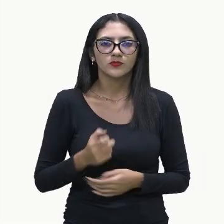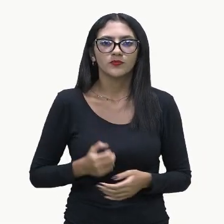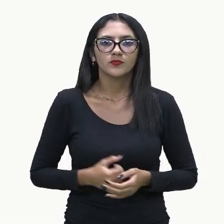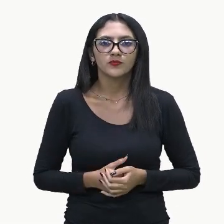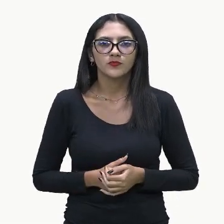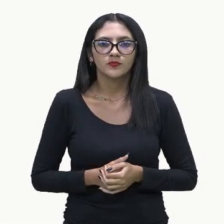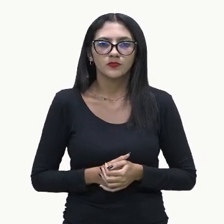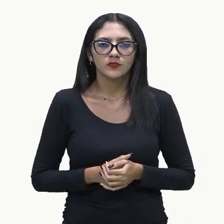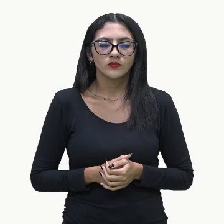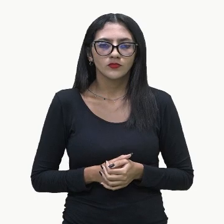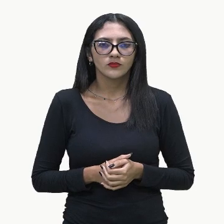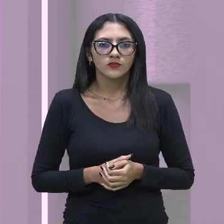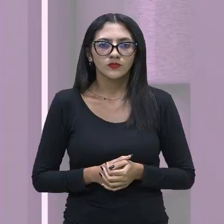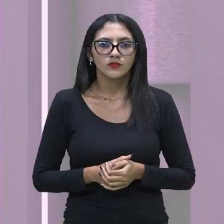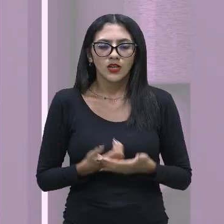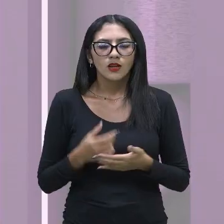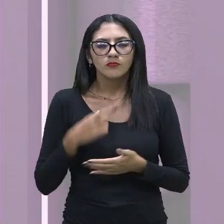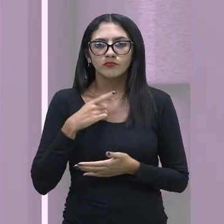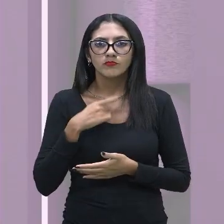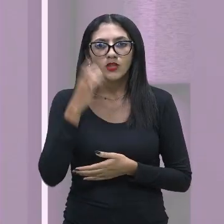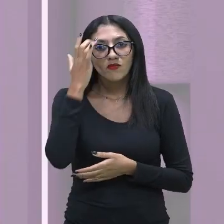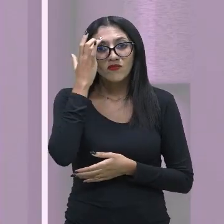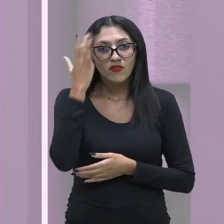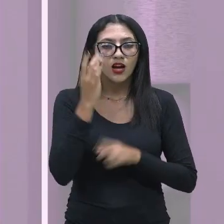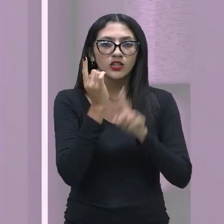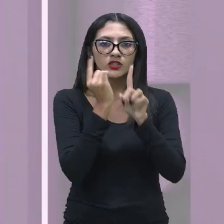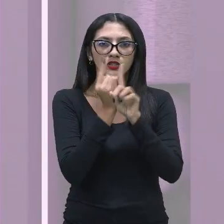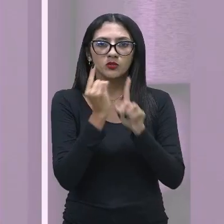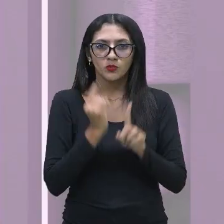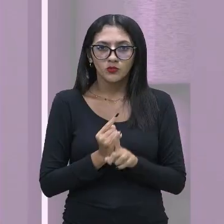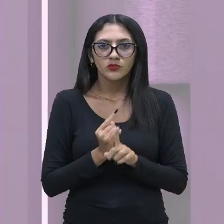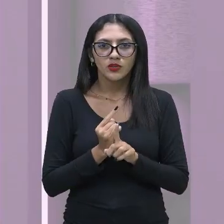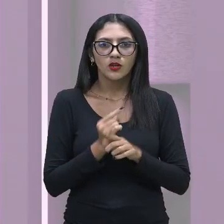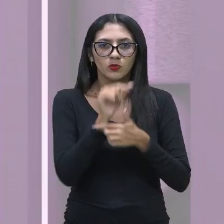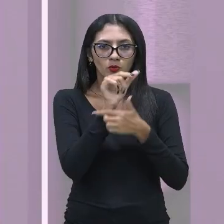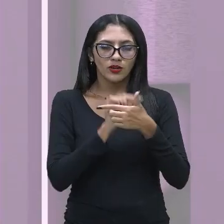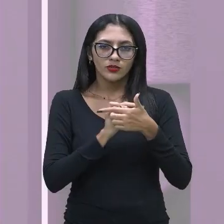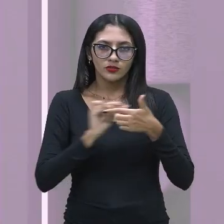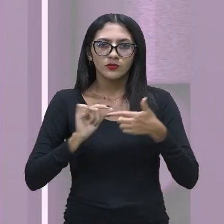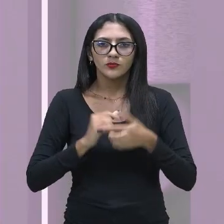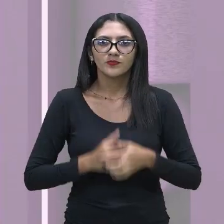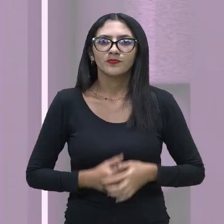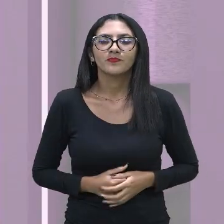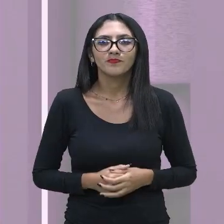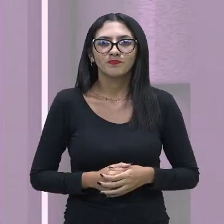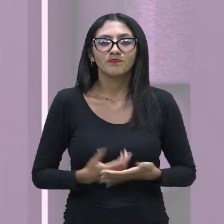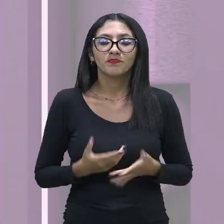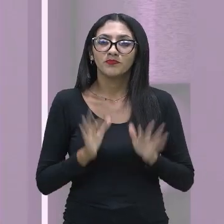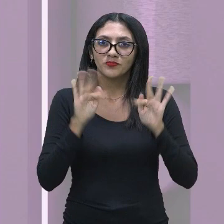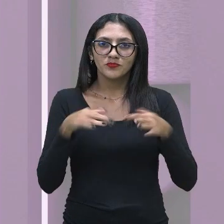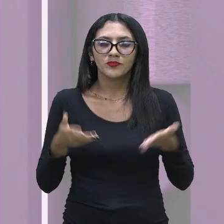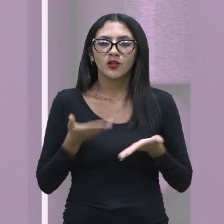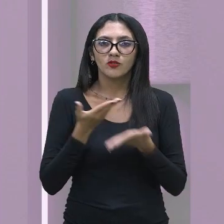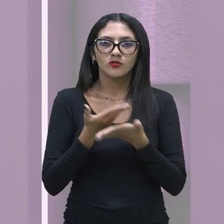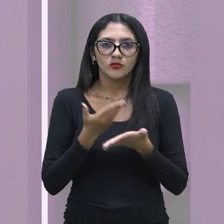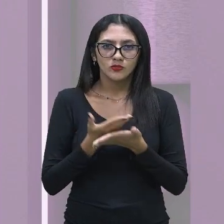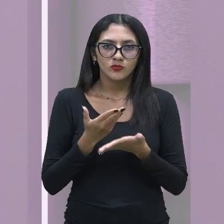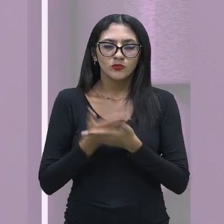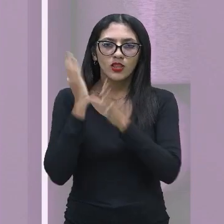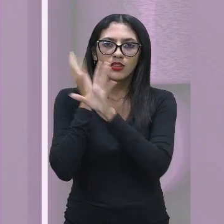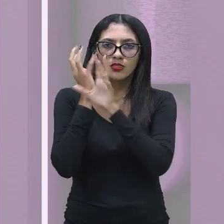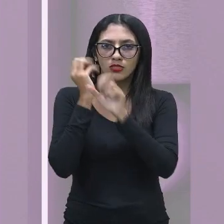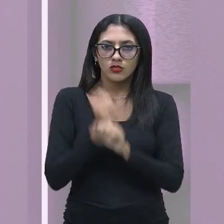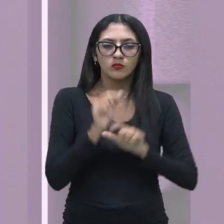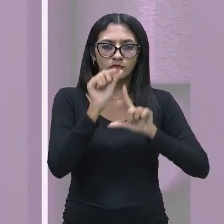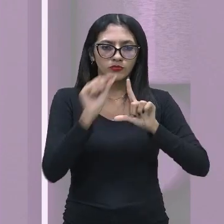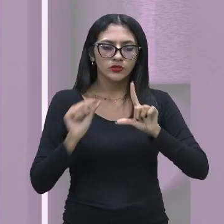aí eu consigo achar o valor do meu cateto que eu não sabia. Então, pessoal, essa foi a nossa aula de Teorema de Pitágoras.